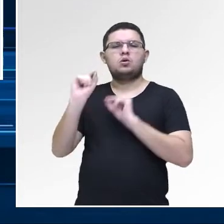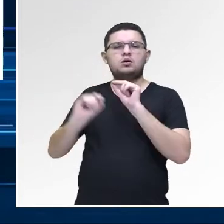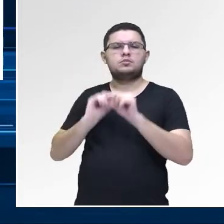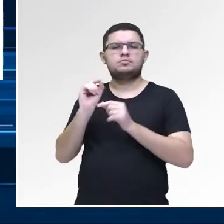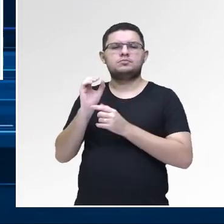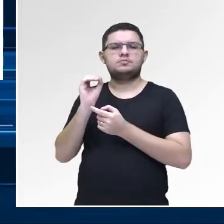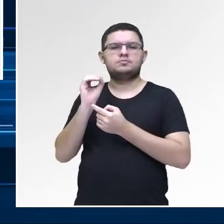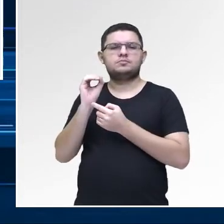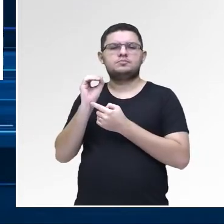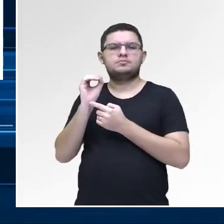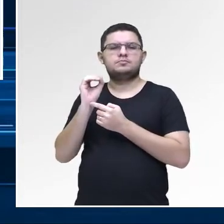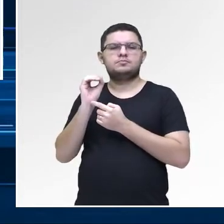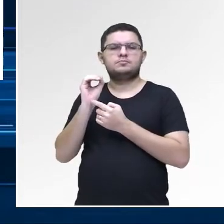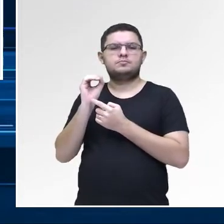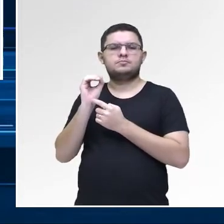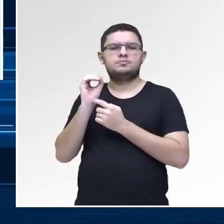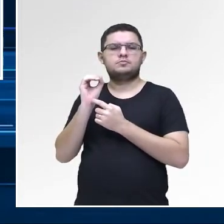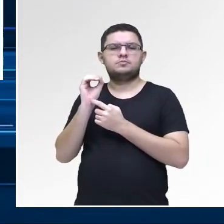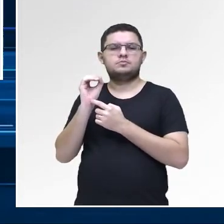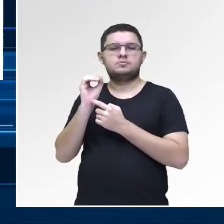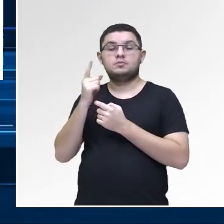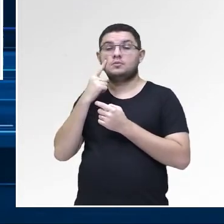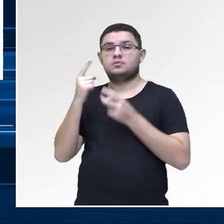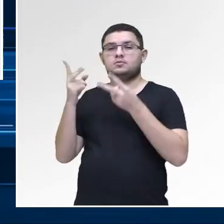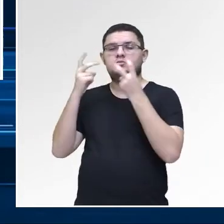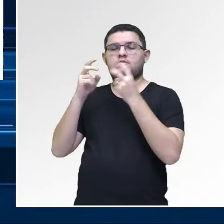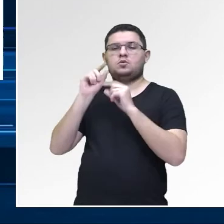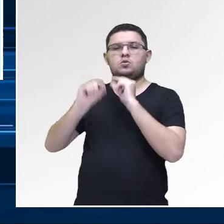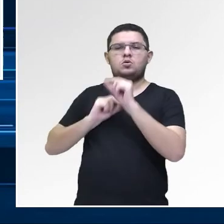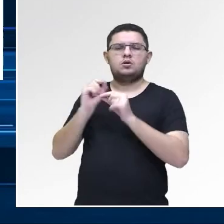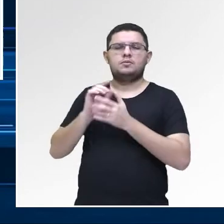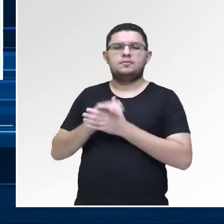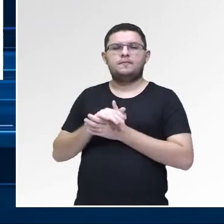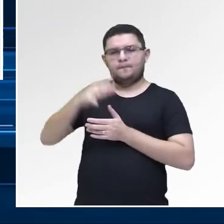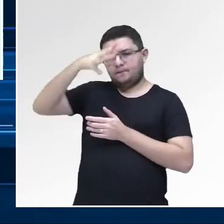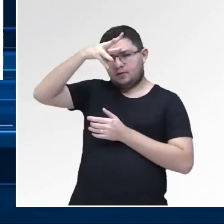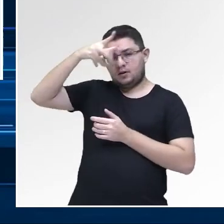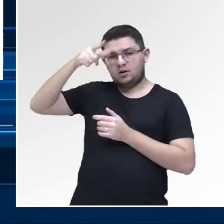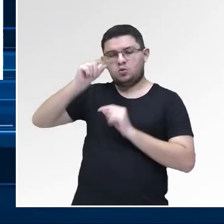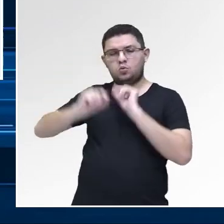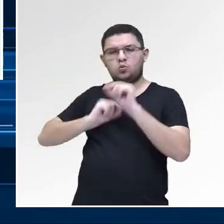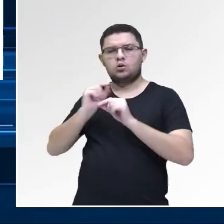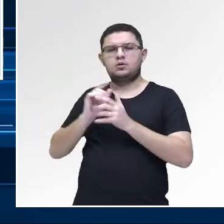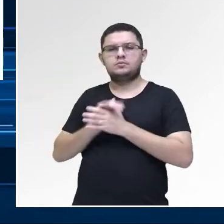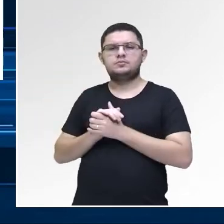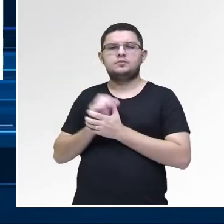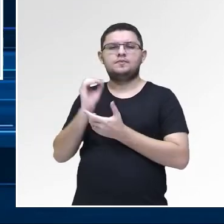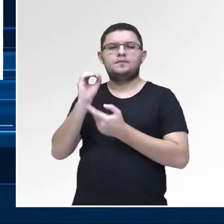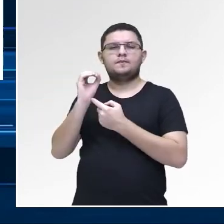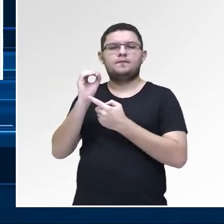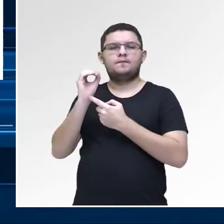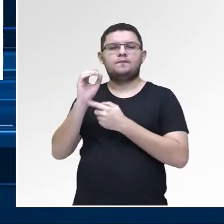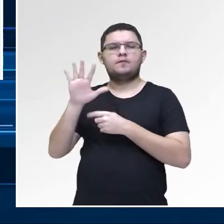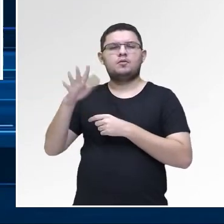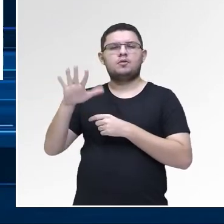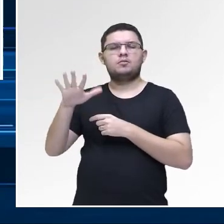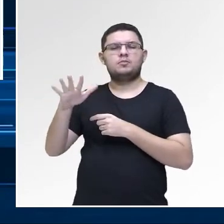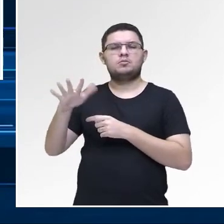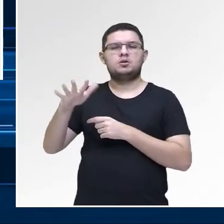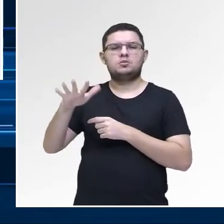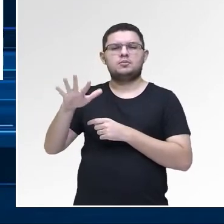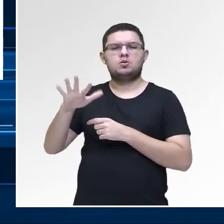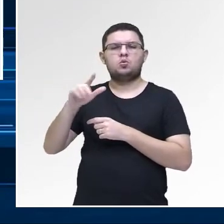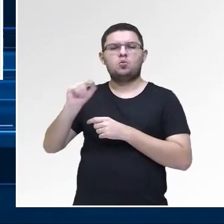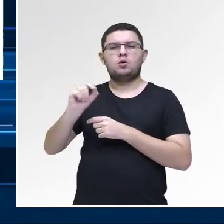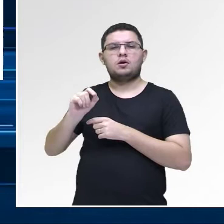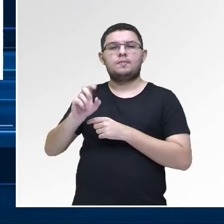aqui para a gente ver melhor, tá? Manaus está com a bolinha ali representando aproximadamente